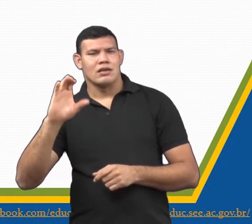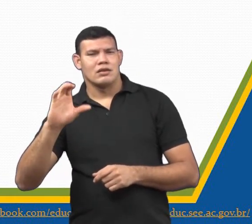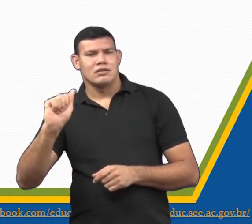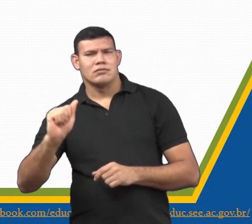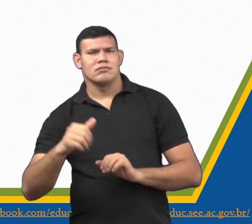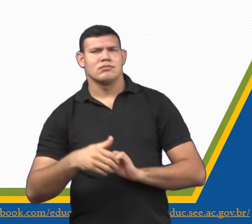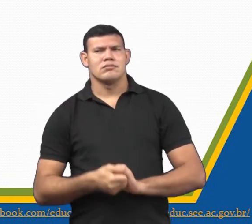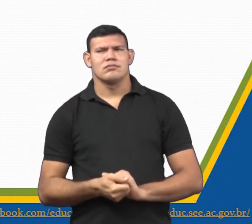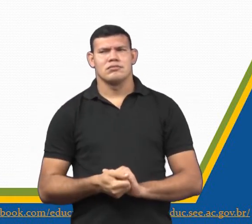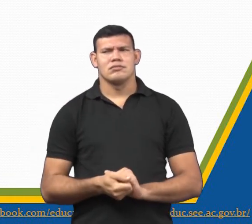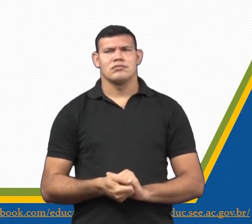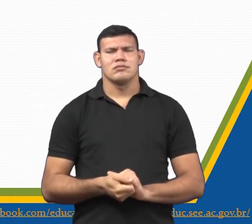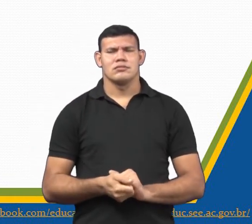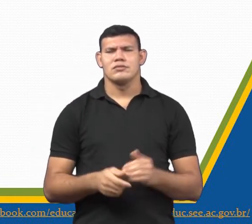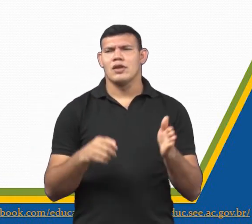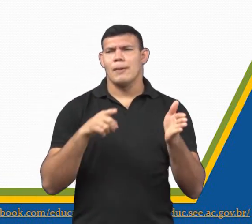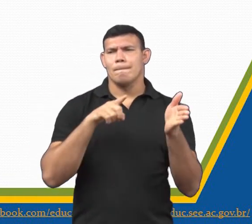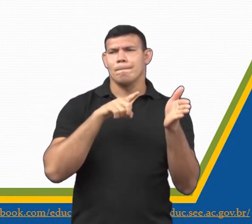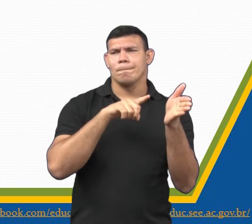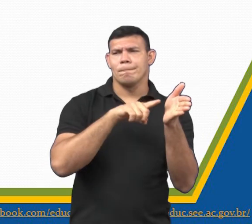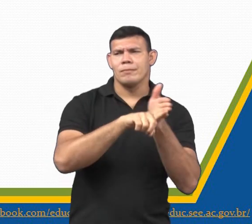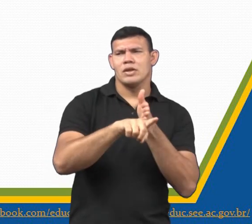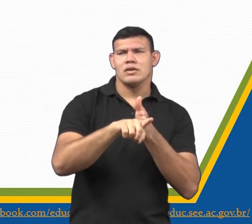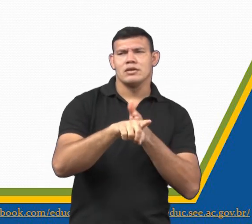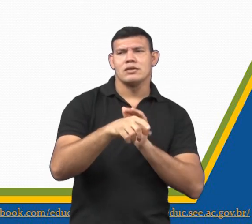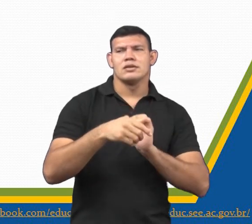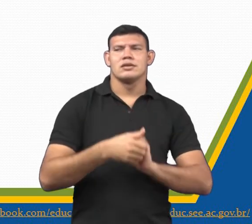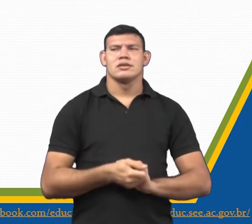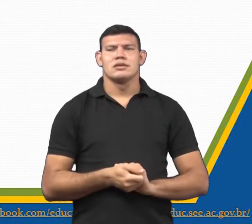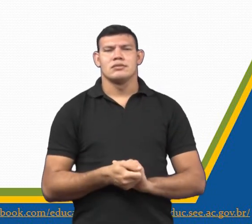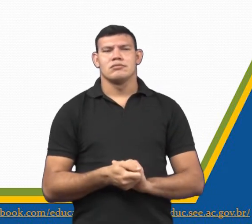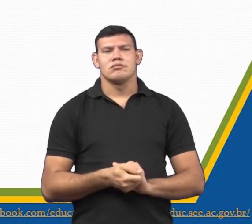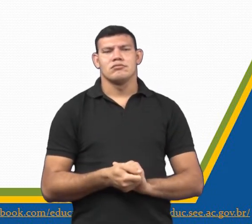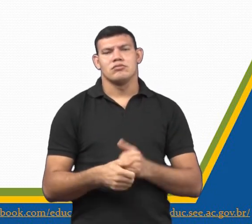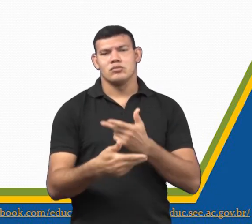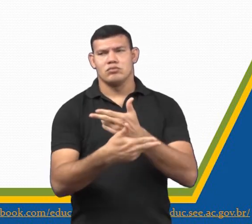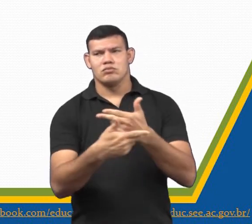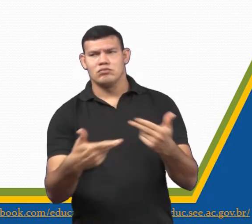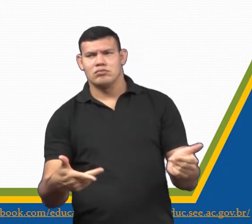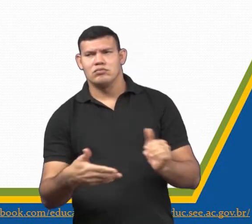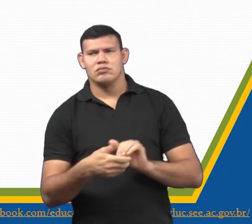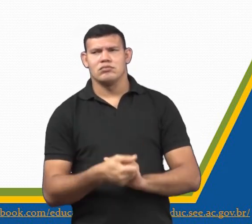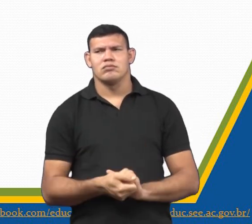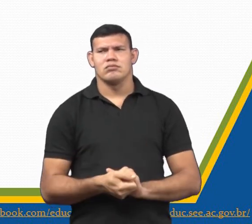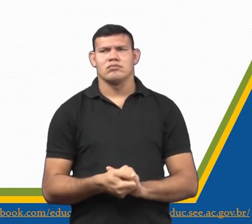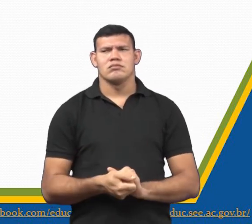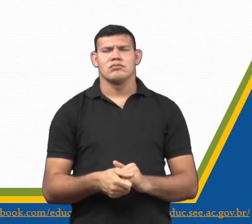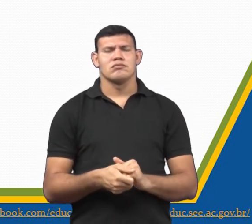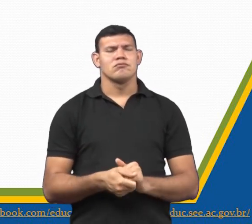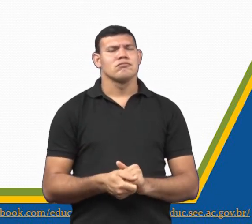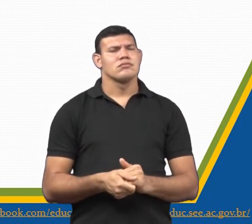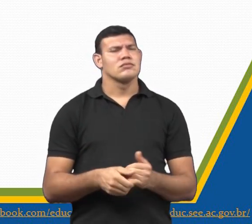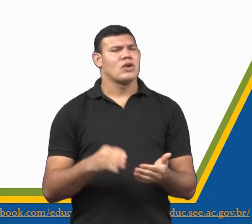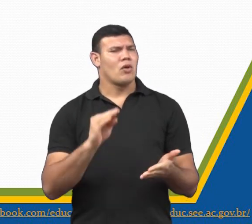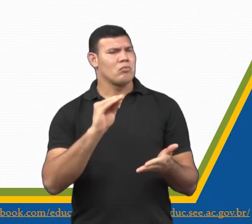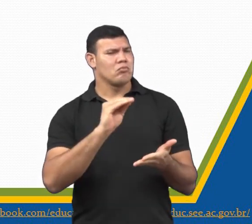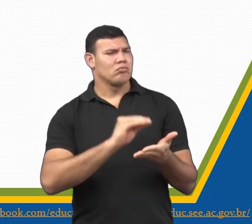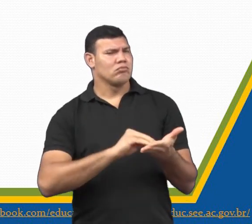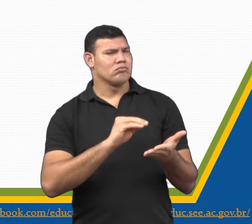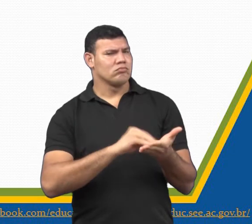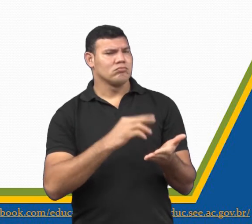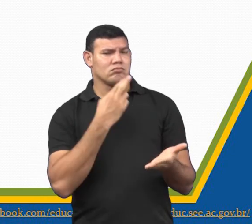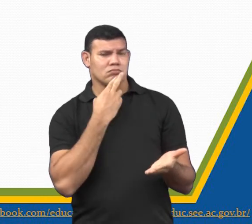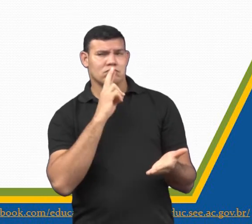delas está perguntando sobre algo? Qual delas está expressando uma falta de